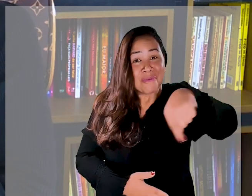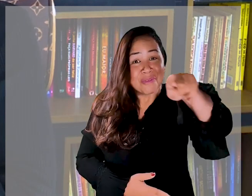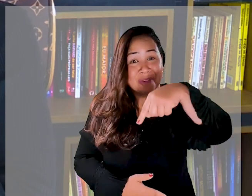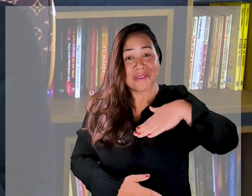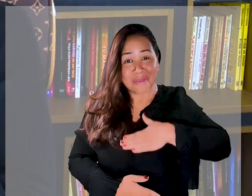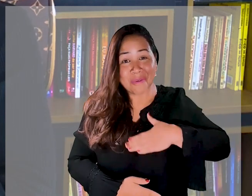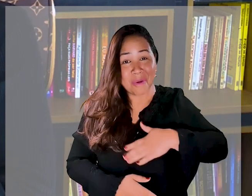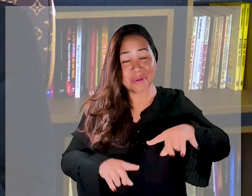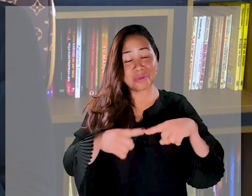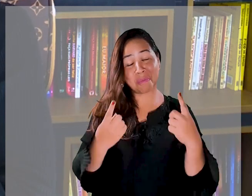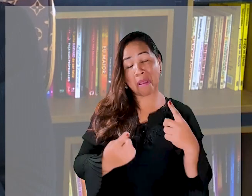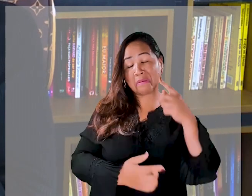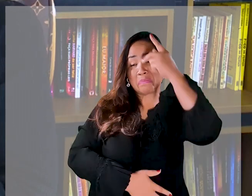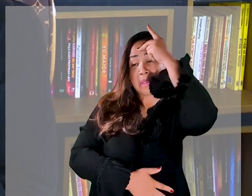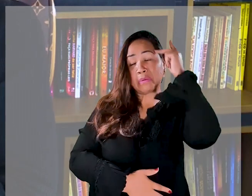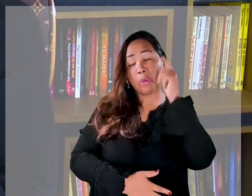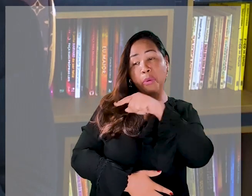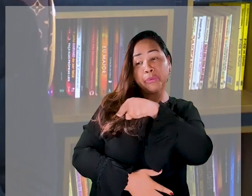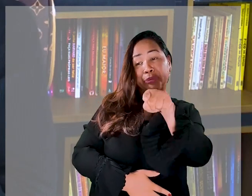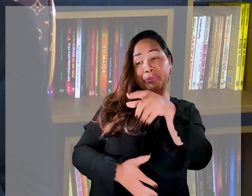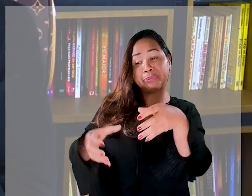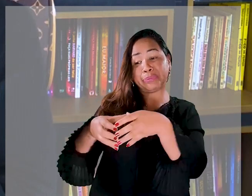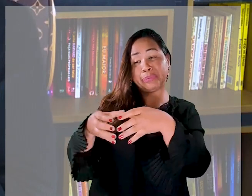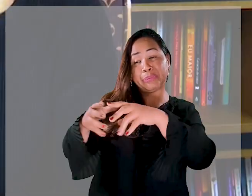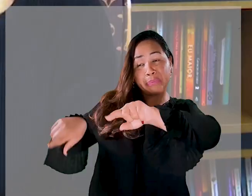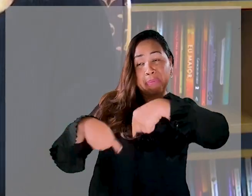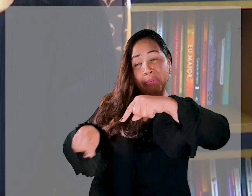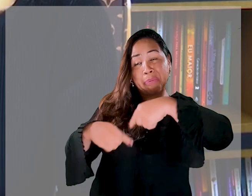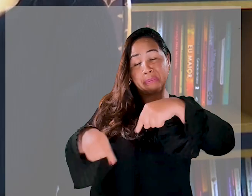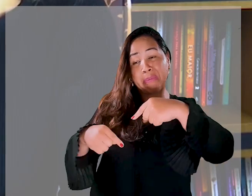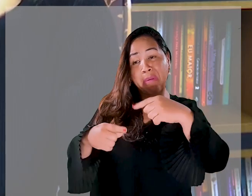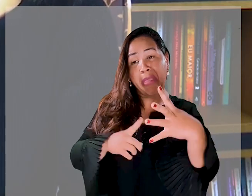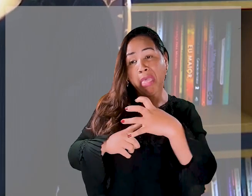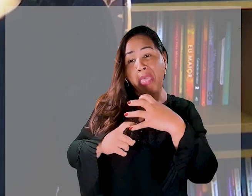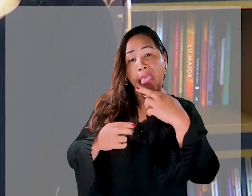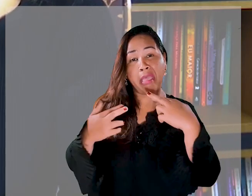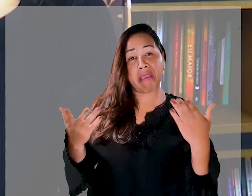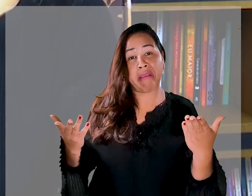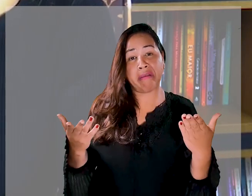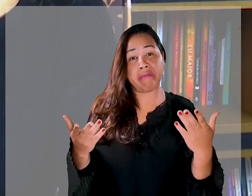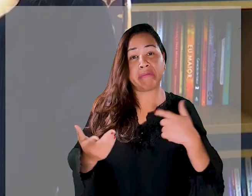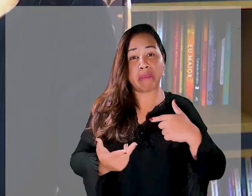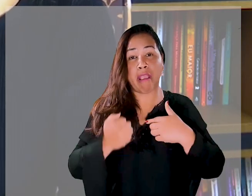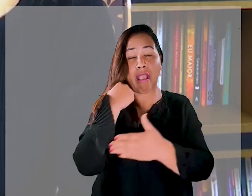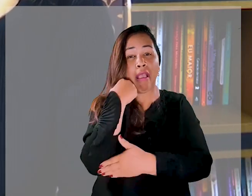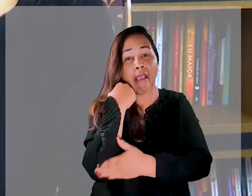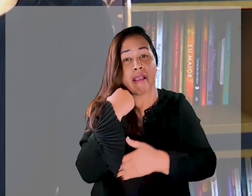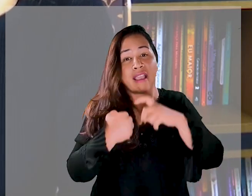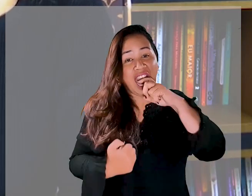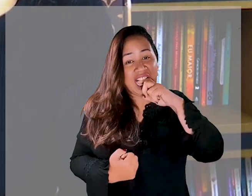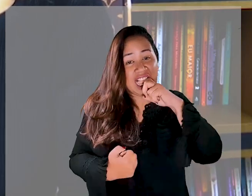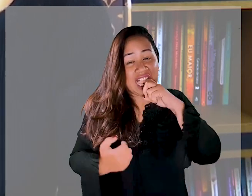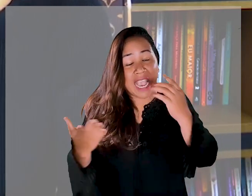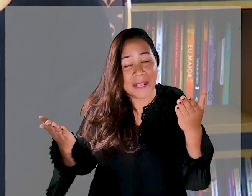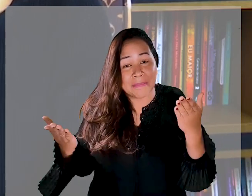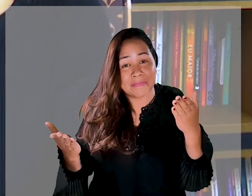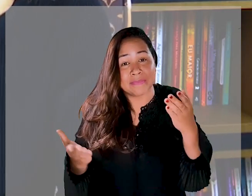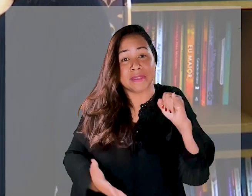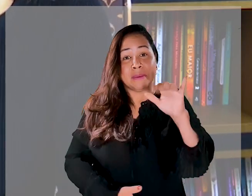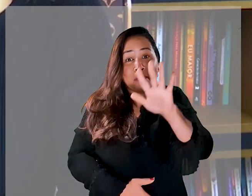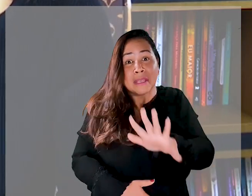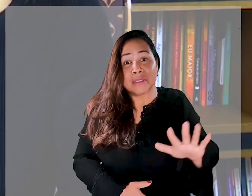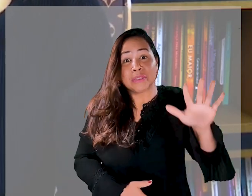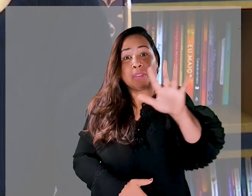corpo, eu sou isso. Se eu mostrar, se eu sorrir, eu sou isso. Imagina o que é para mim mostrar, por exemplo, o meu